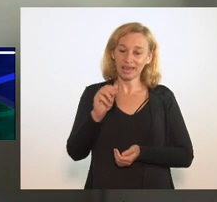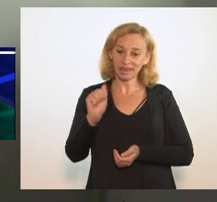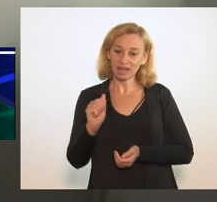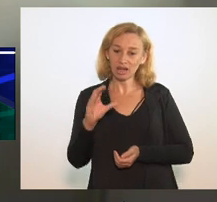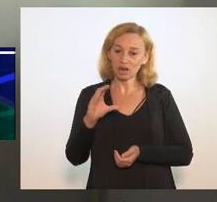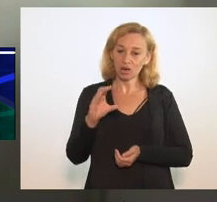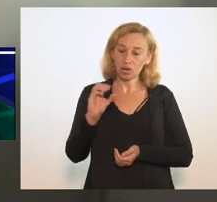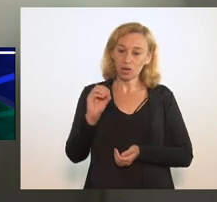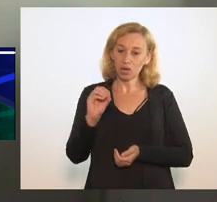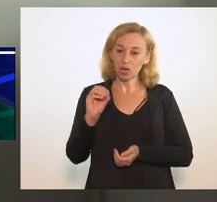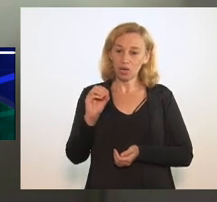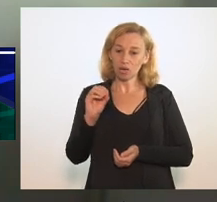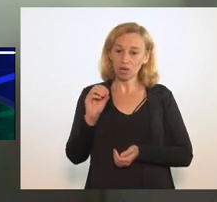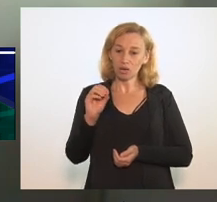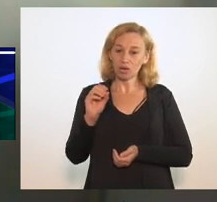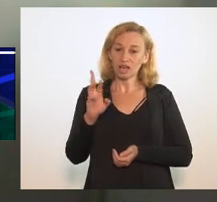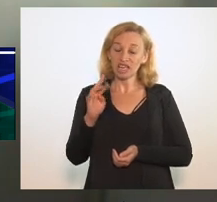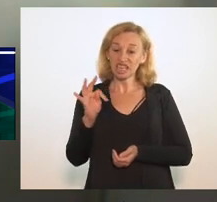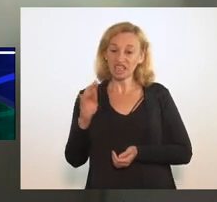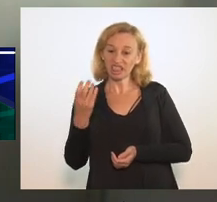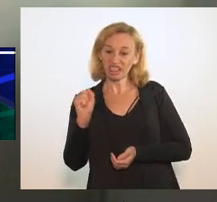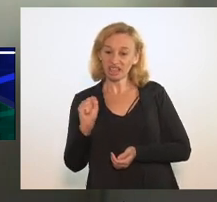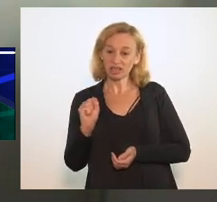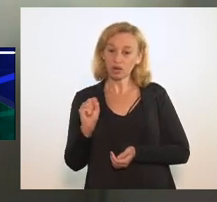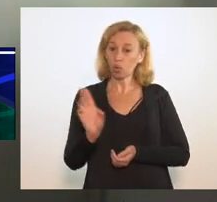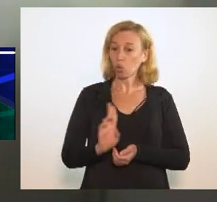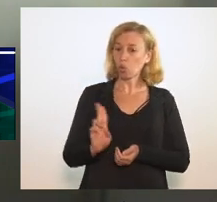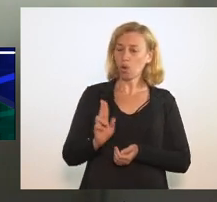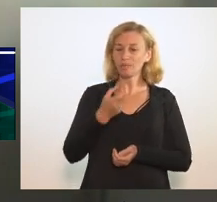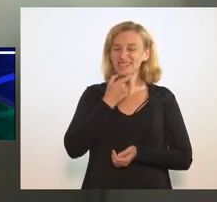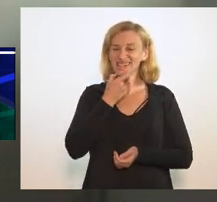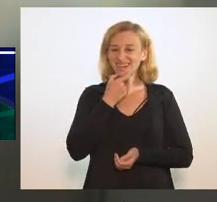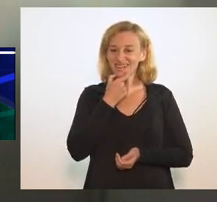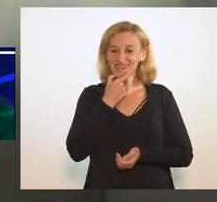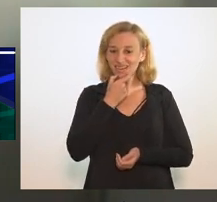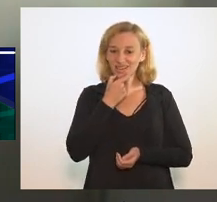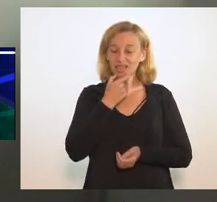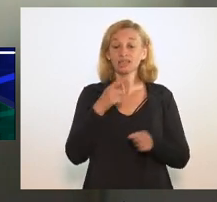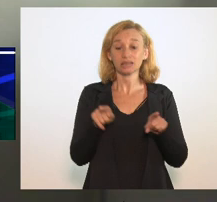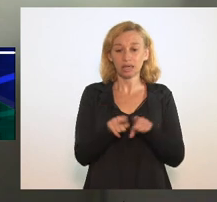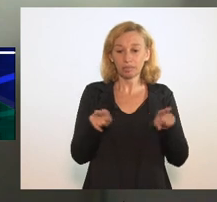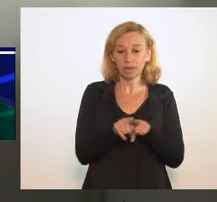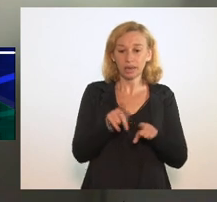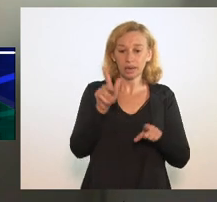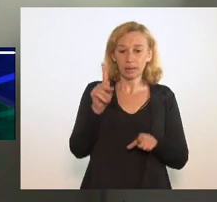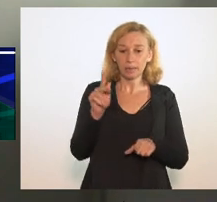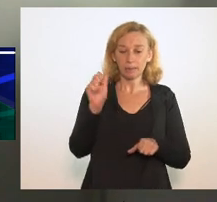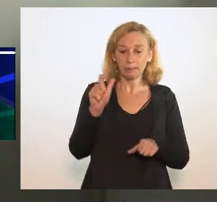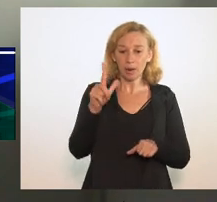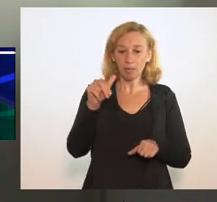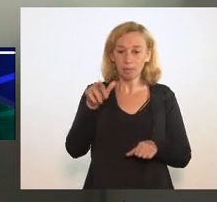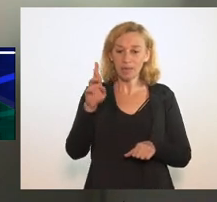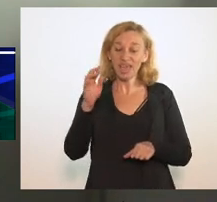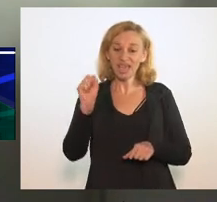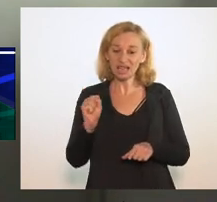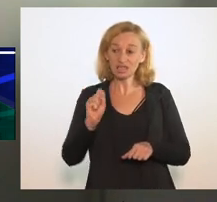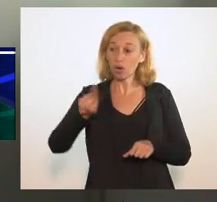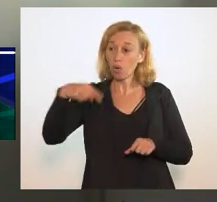nome em inglês, a Arena Palmeiras ter o nome de uma outra